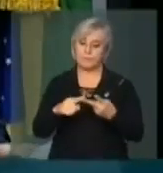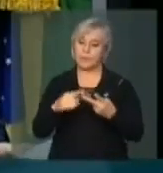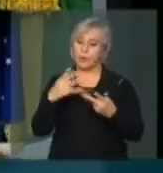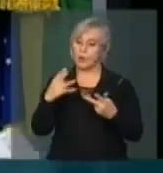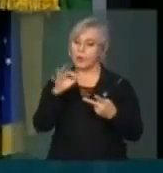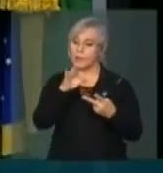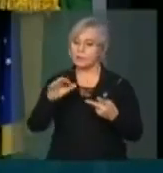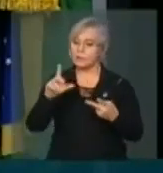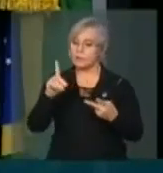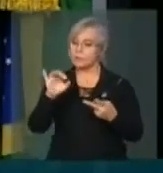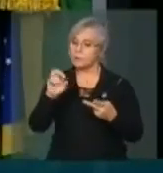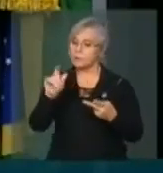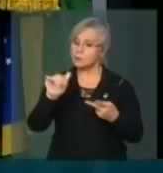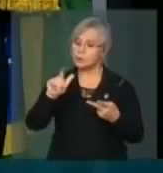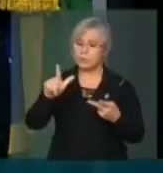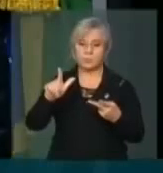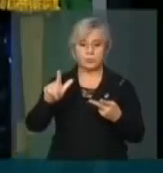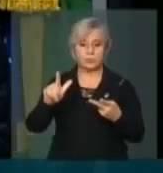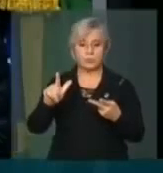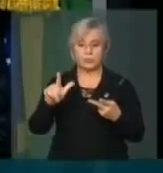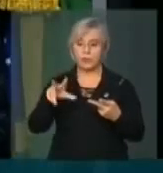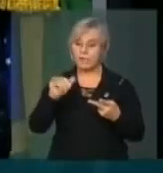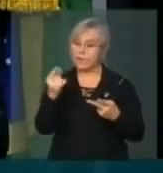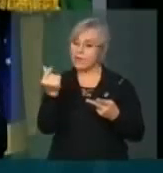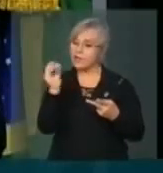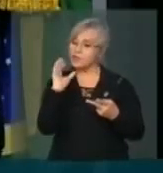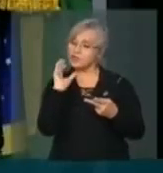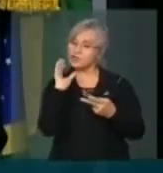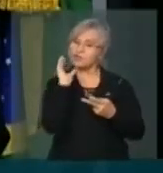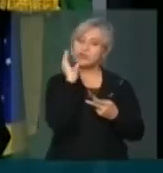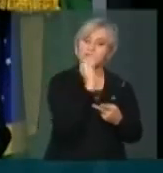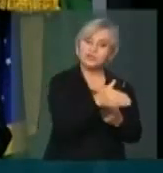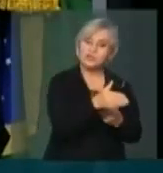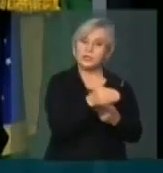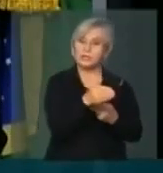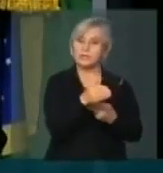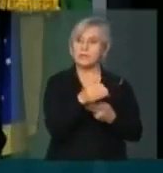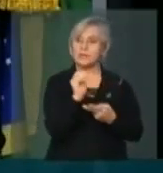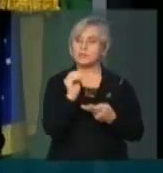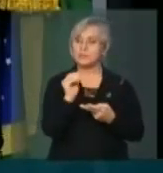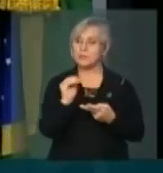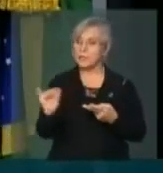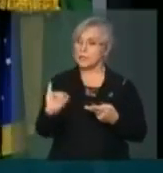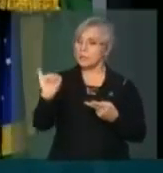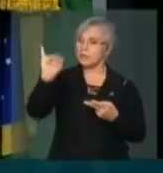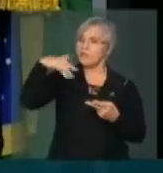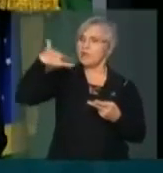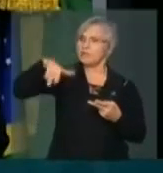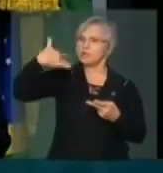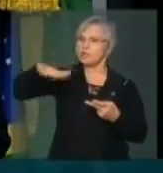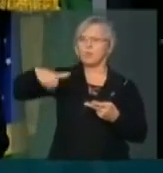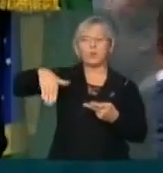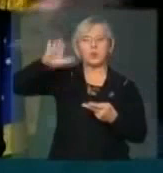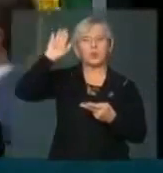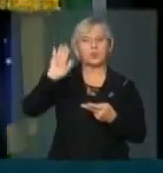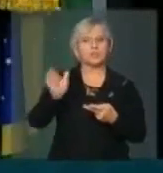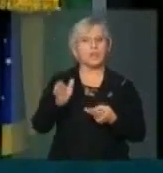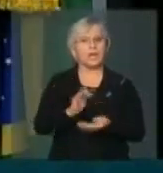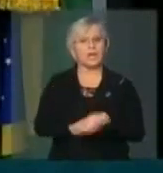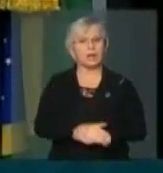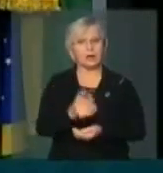4% do diesel, que vai diretamente incorrer na inflação do nosso país, inflação que já está batendo previsões de